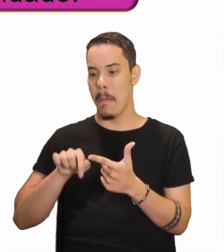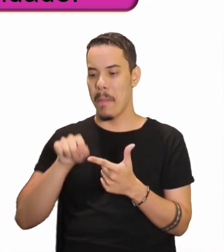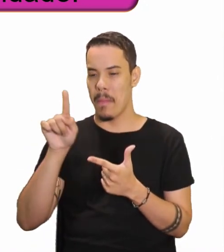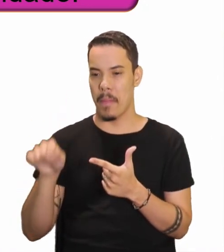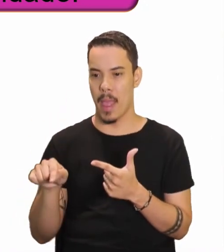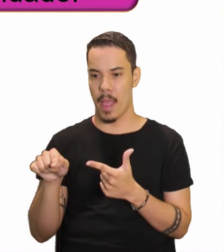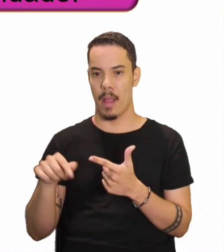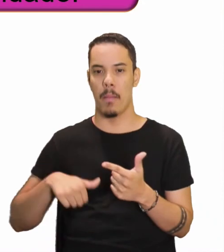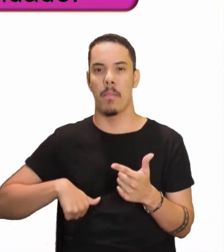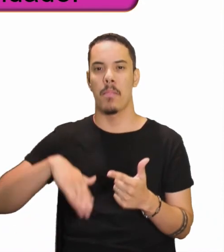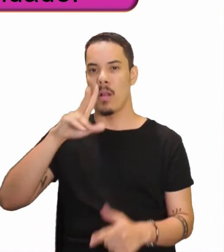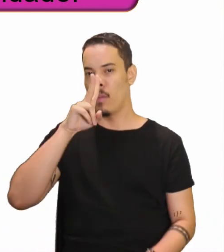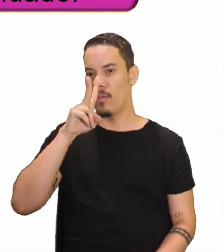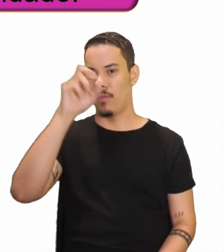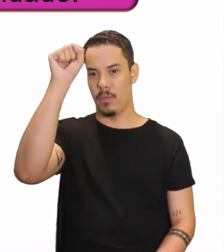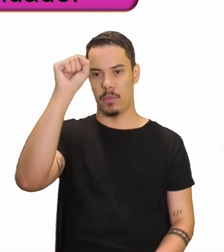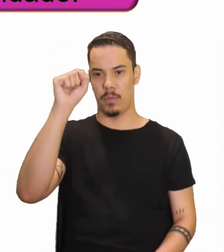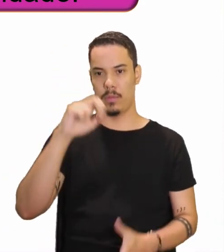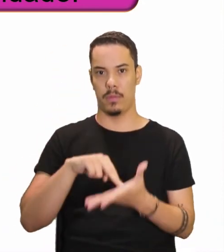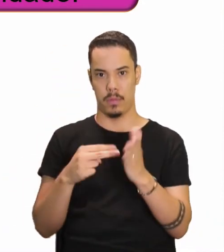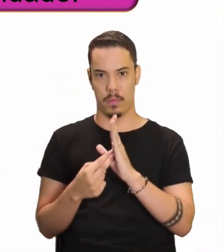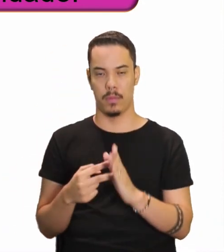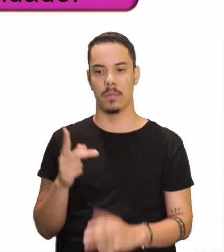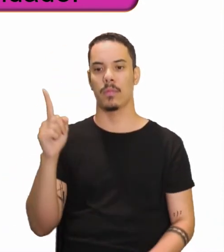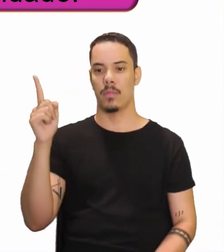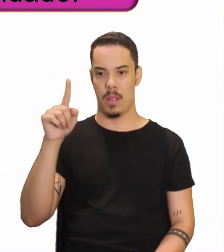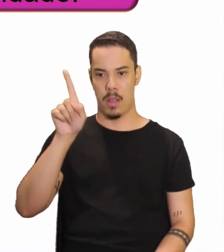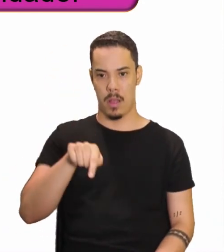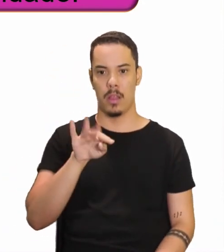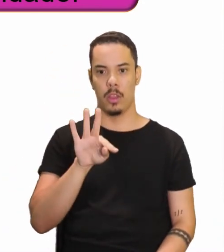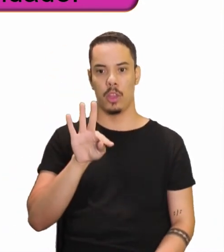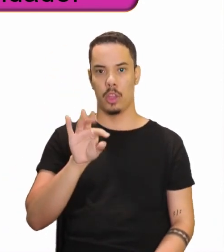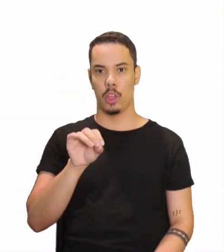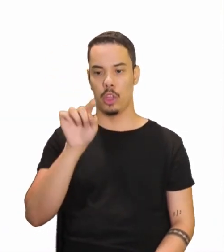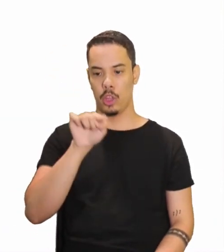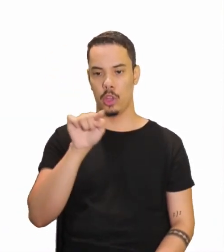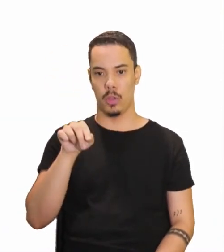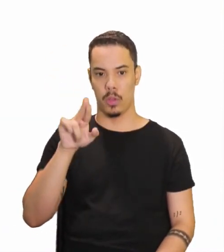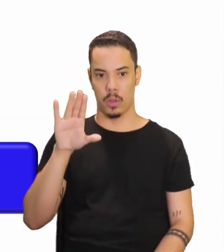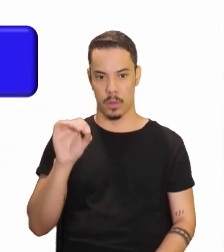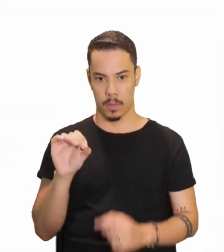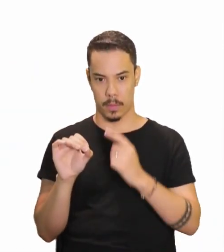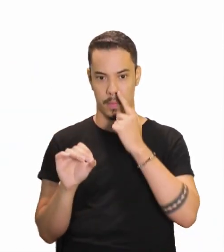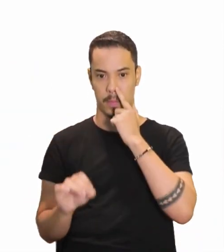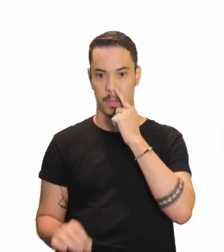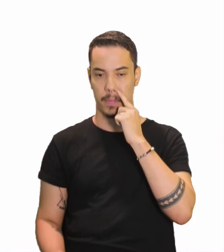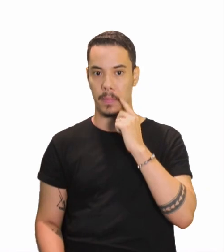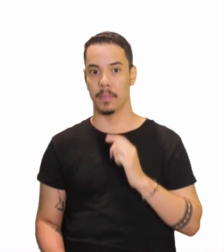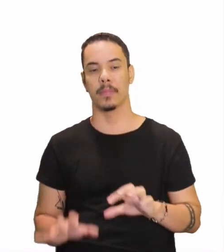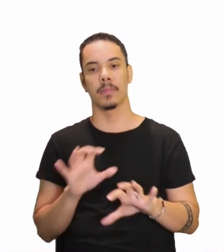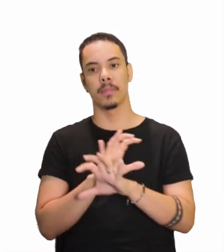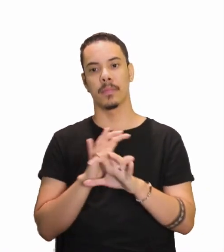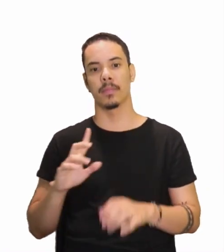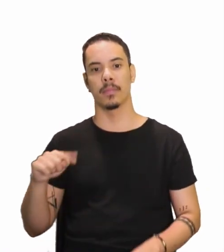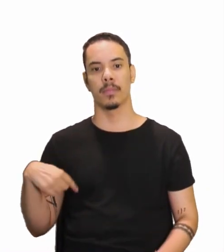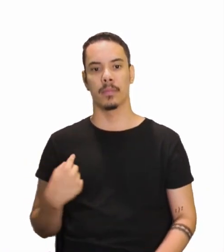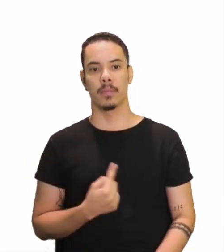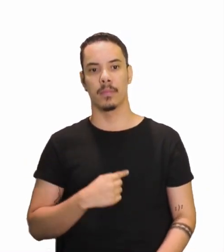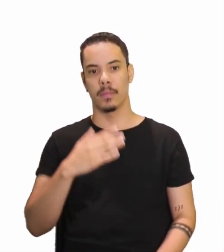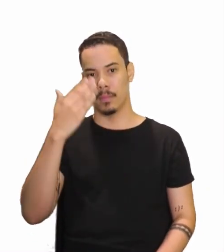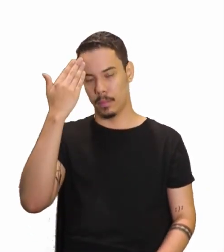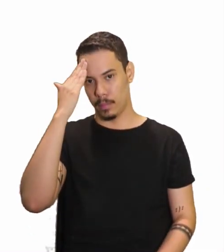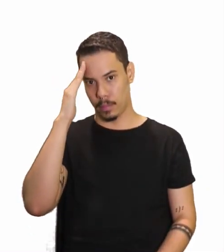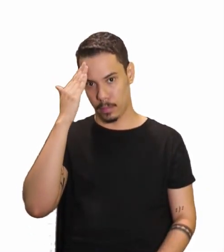gente pronuncia com mais intensidade, com mais força, até porque ela vem acentuada, certo? E assim, nós vamos entender que nós